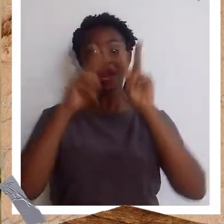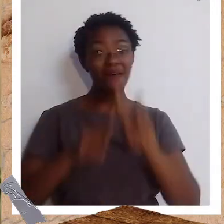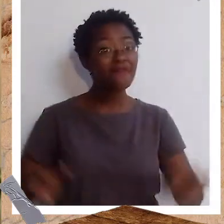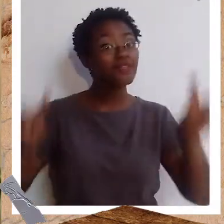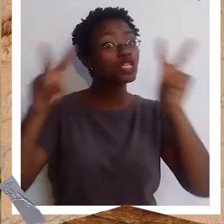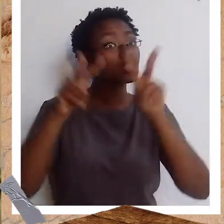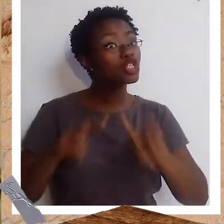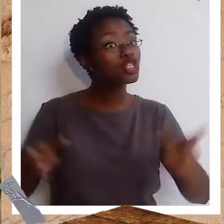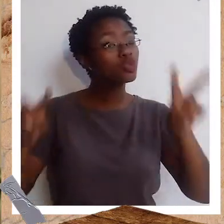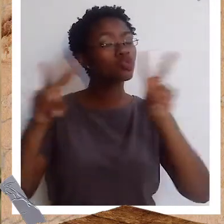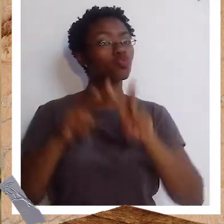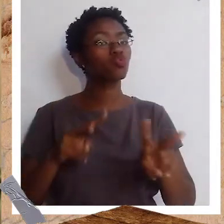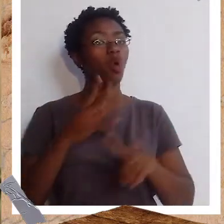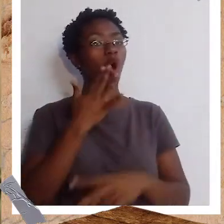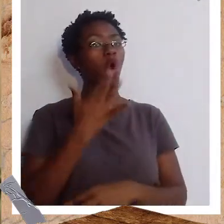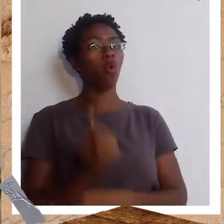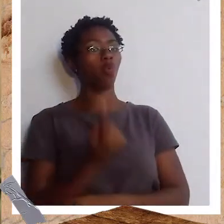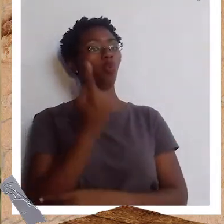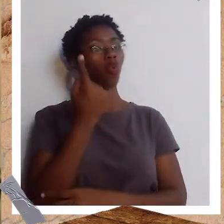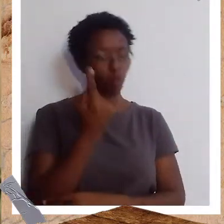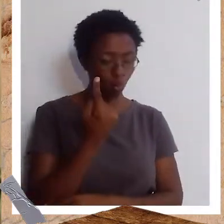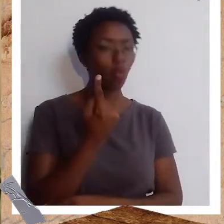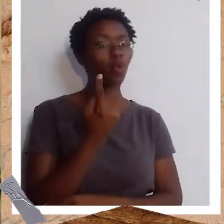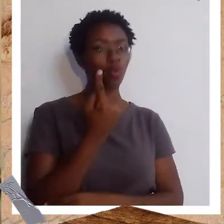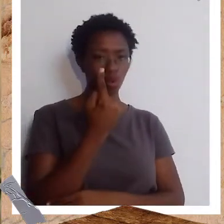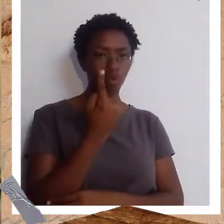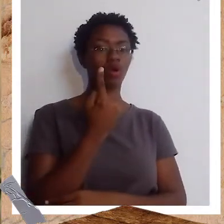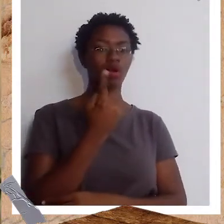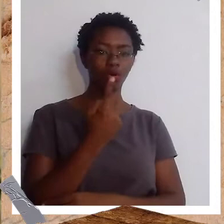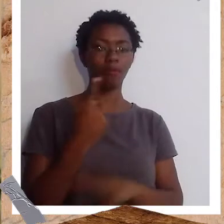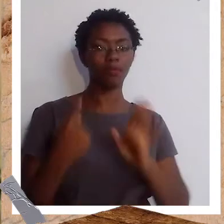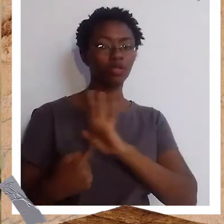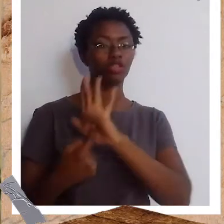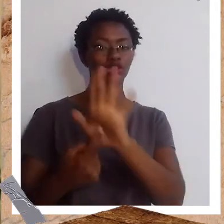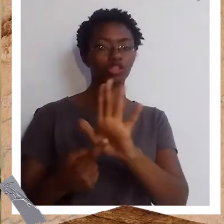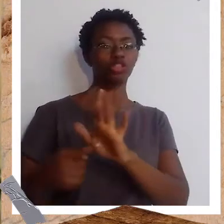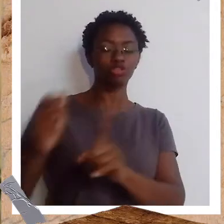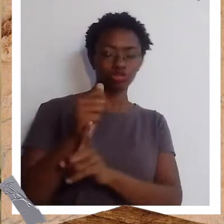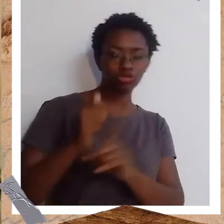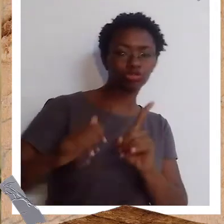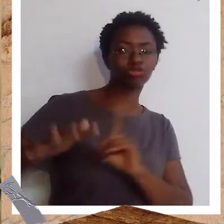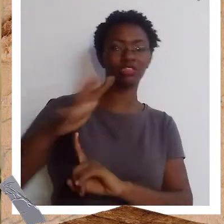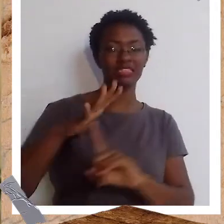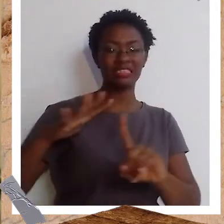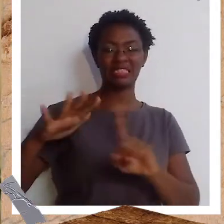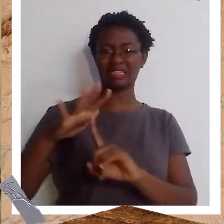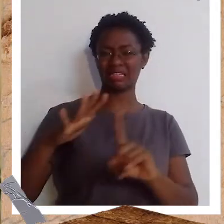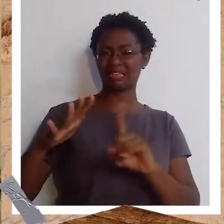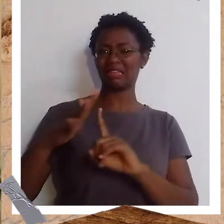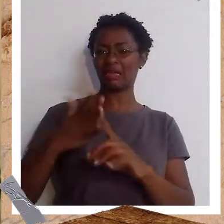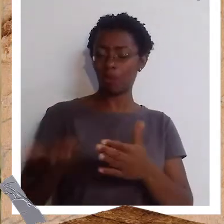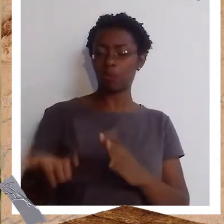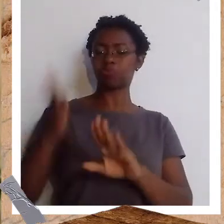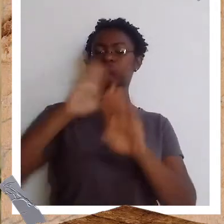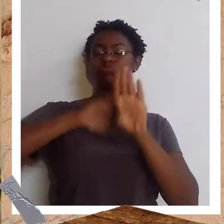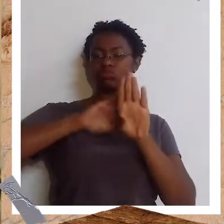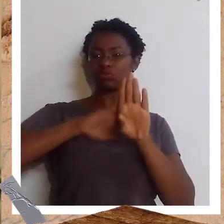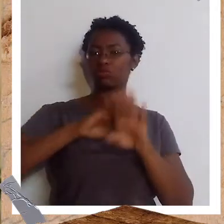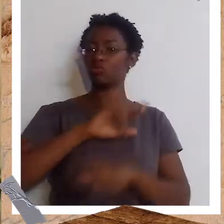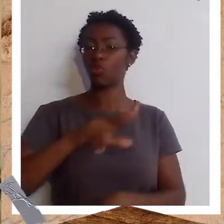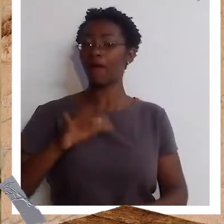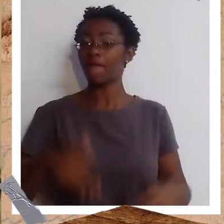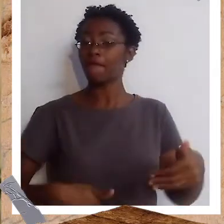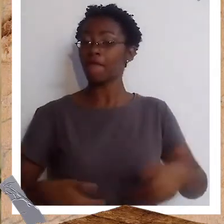visual, né, cromática, para um estado social subjetivo, que é a fome, não só a fome física,